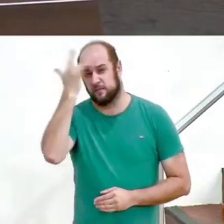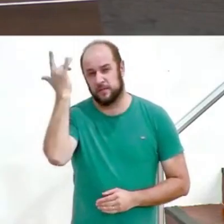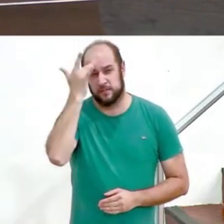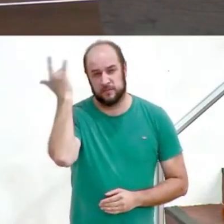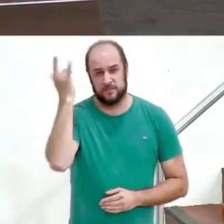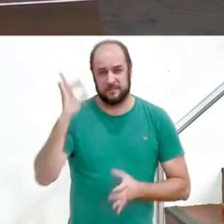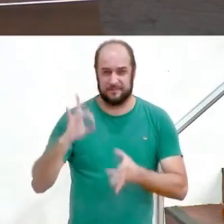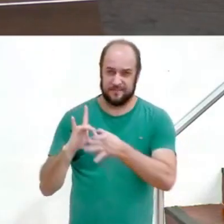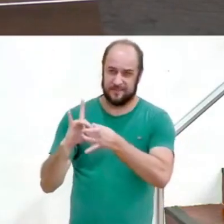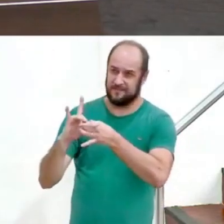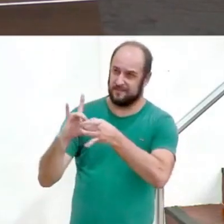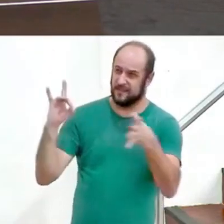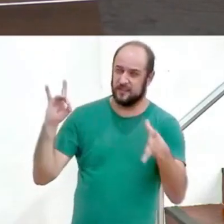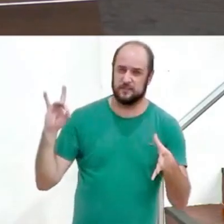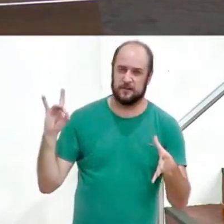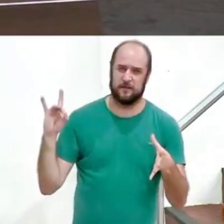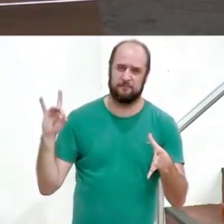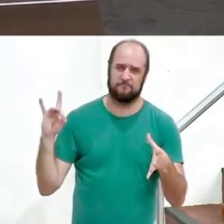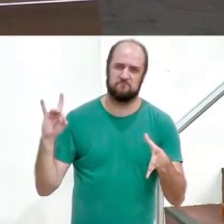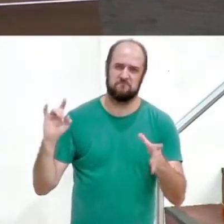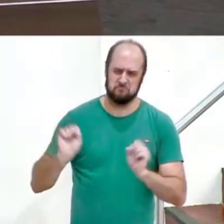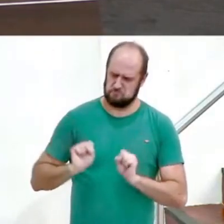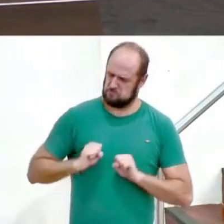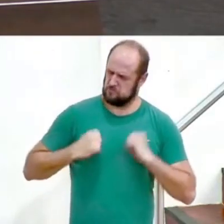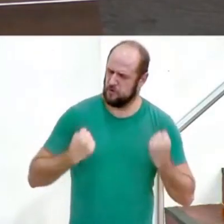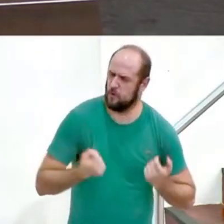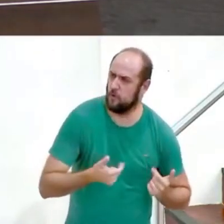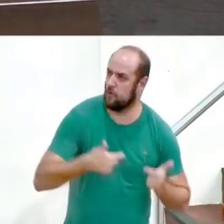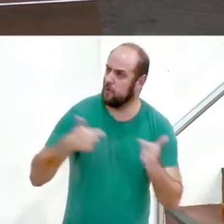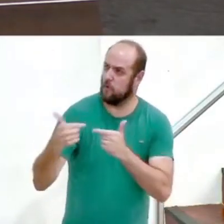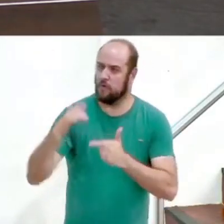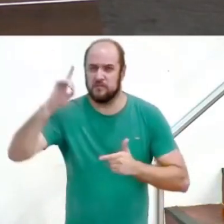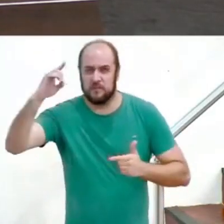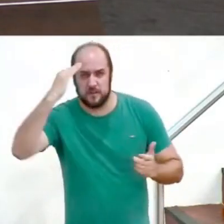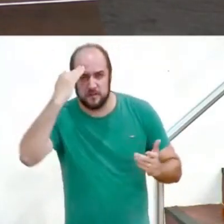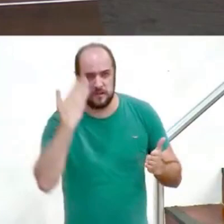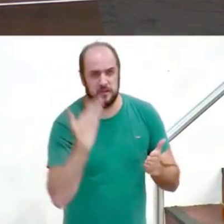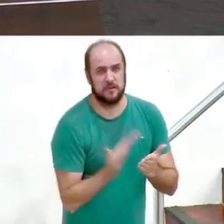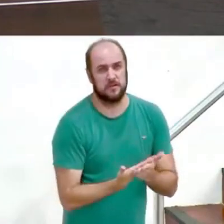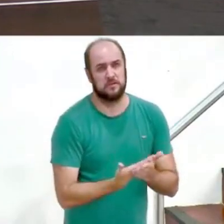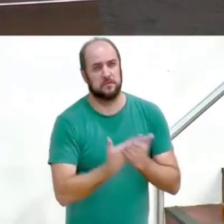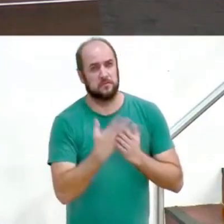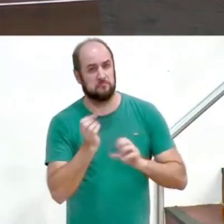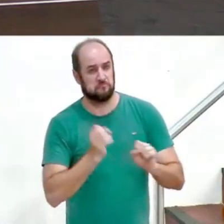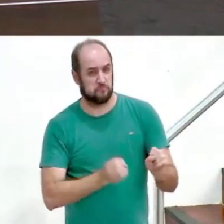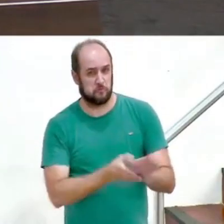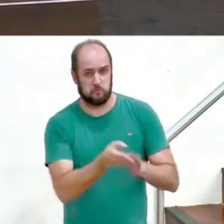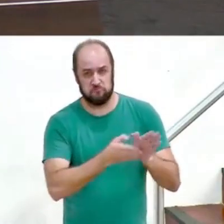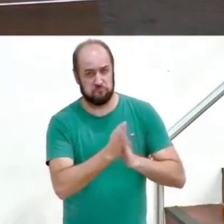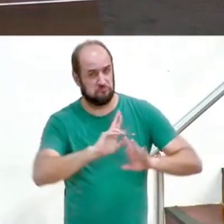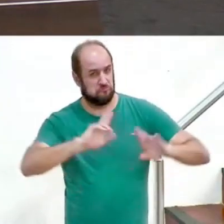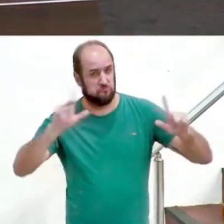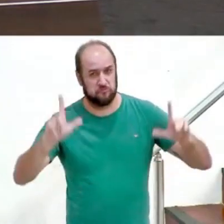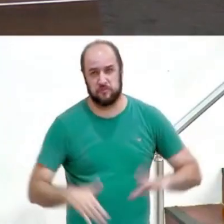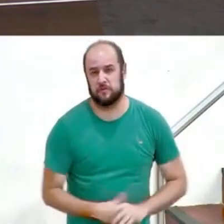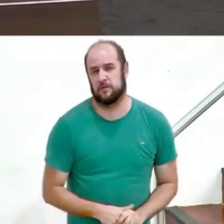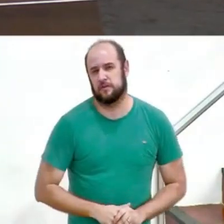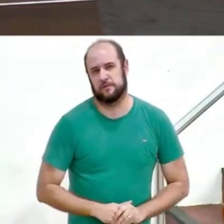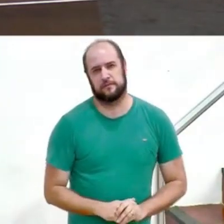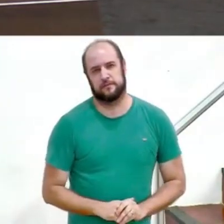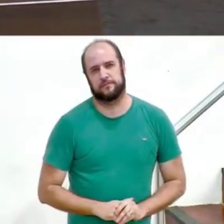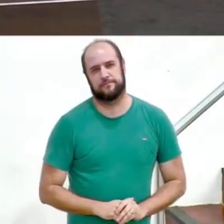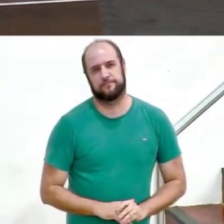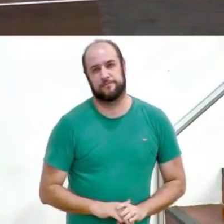abandonaram a aliança, se rebelaram contra Deus e confiaram em outros conselhos, senão os